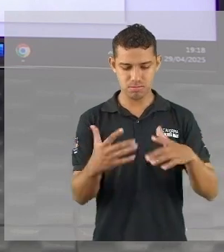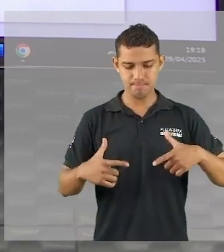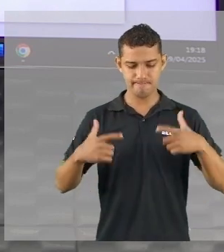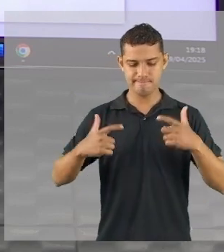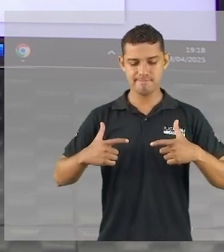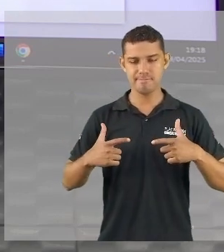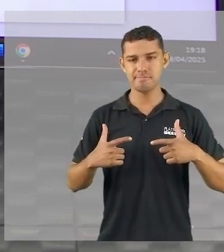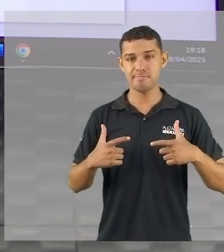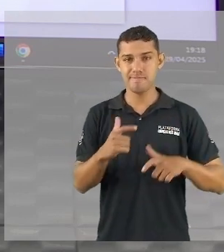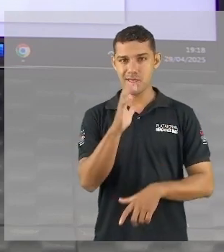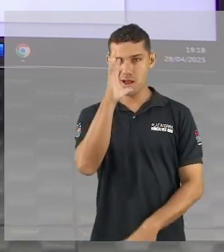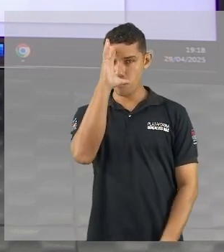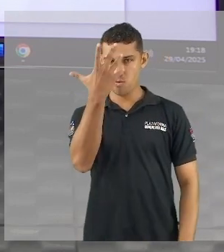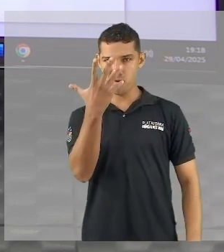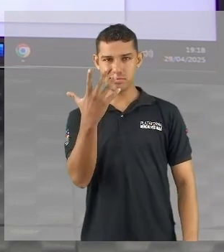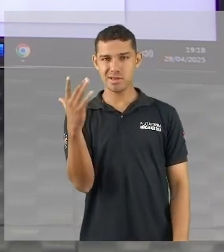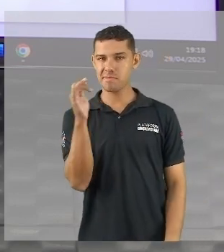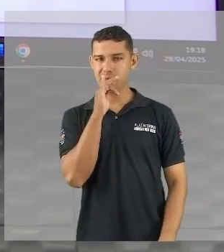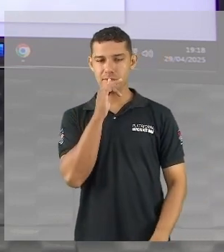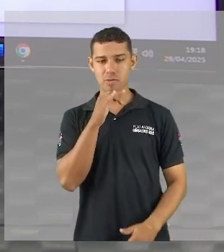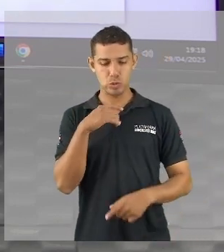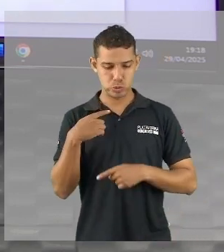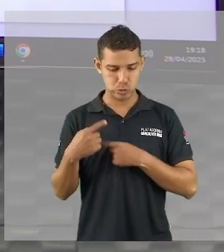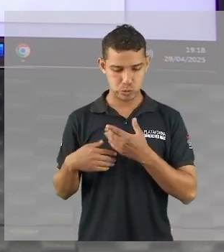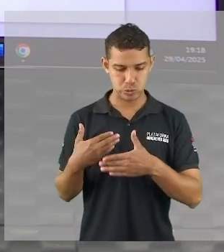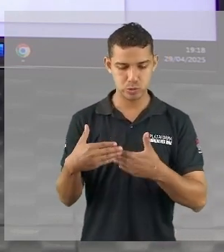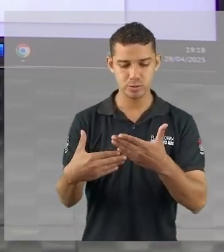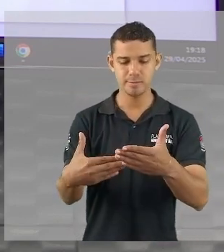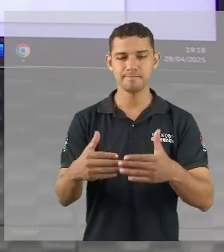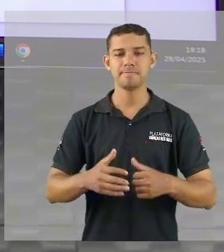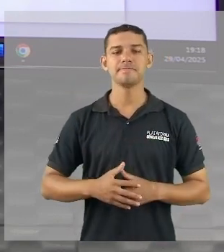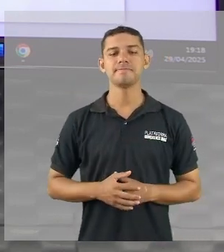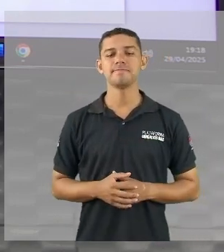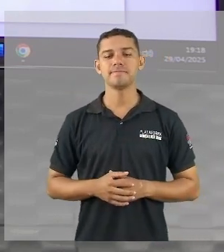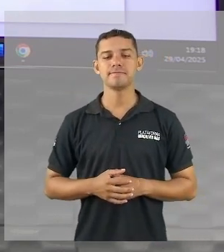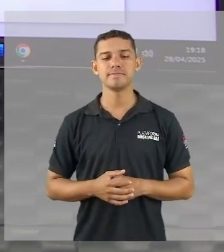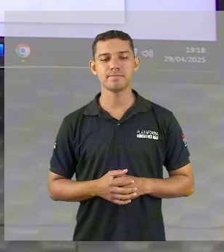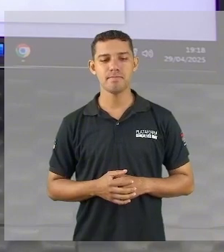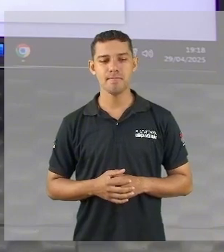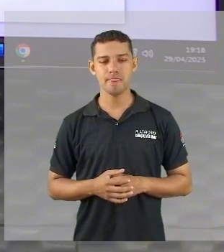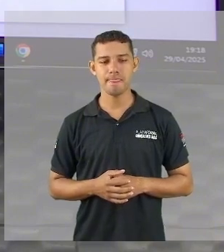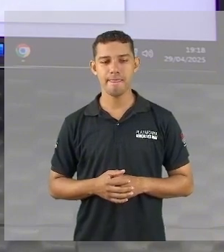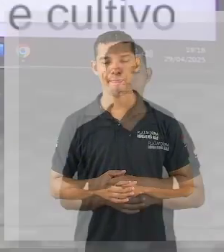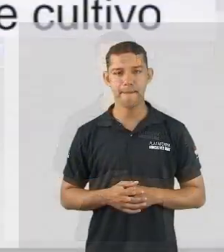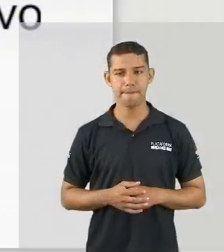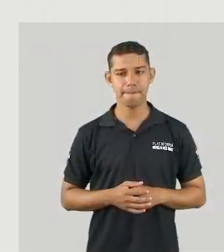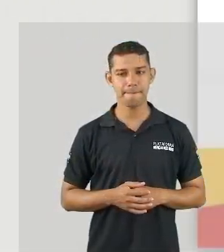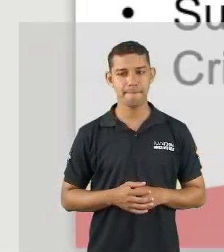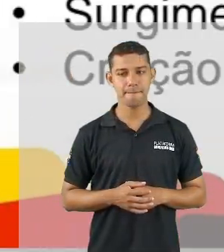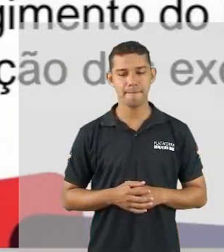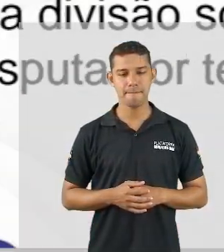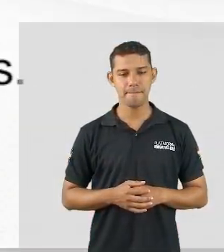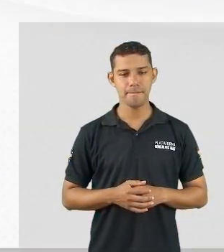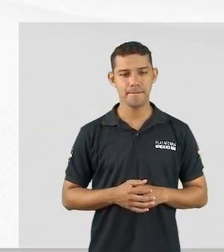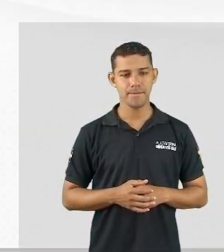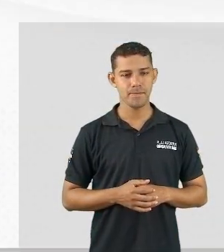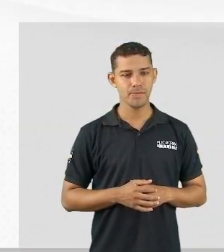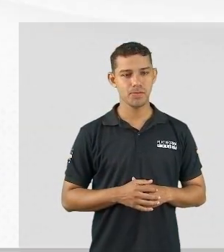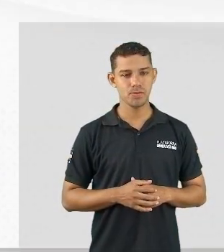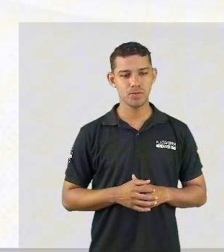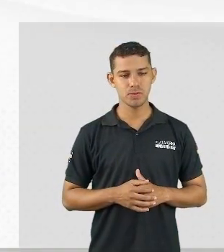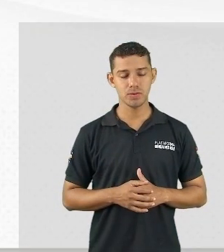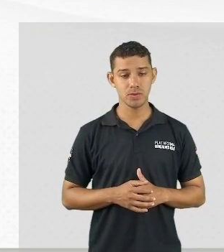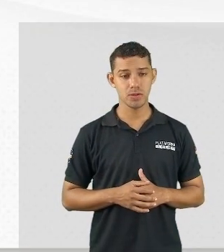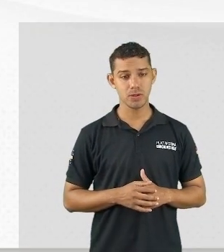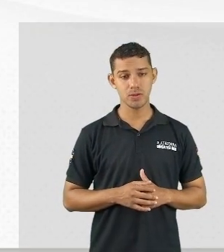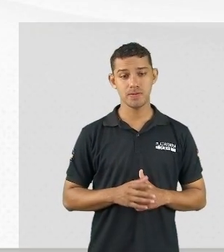aconteceu de forma homogênea, mas sim heterogênea. Um outro período aqui dessa pré-história